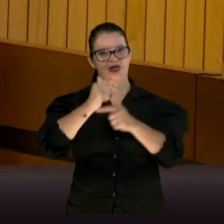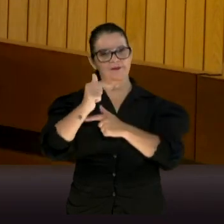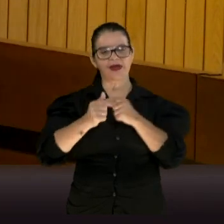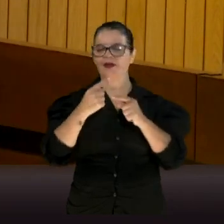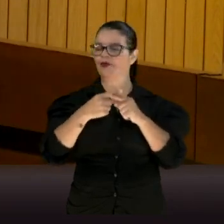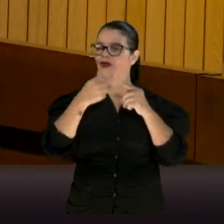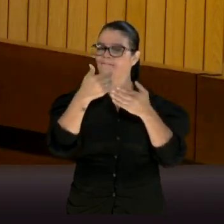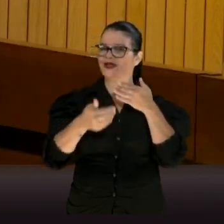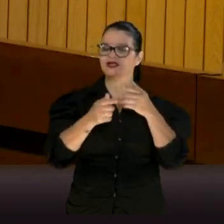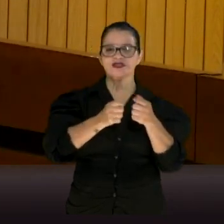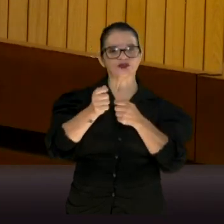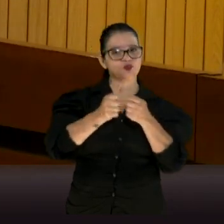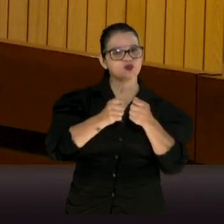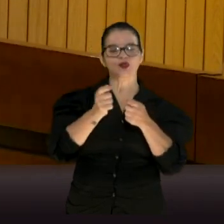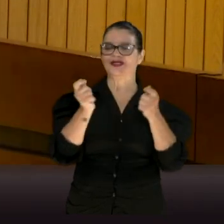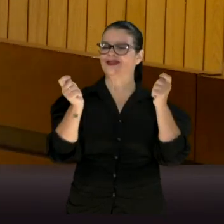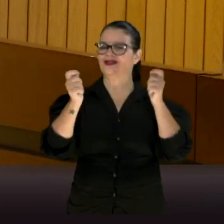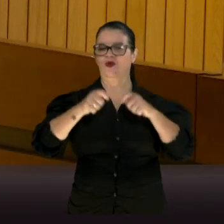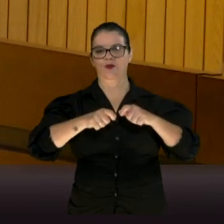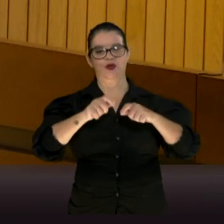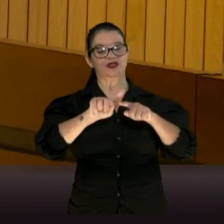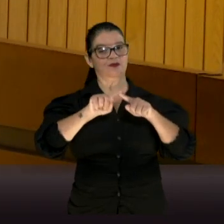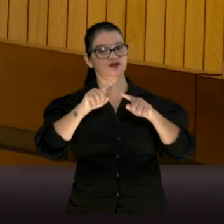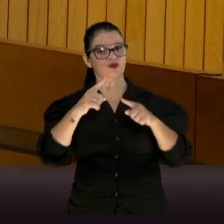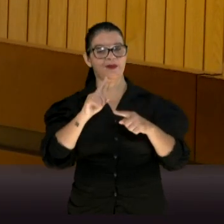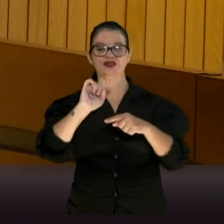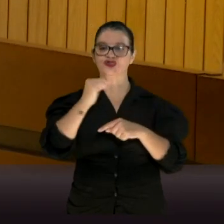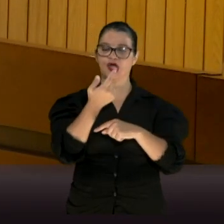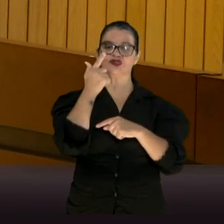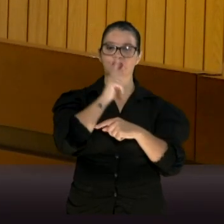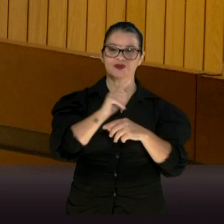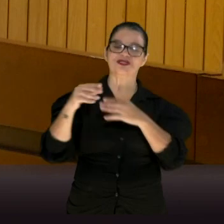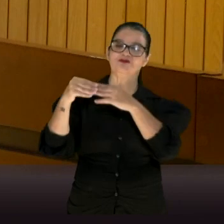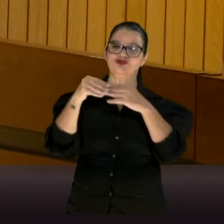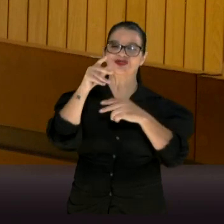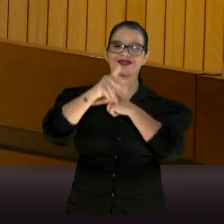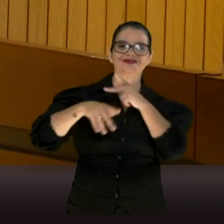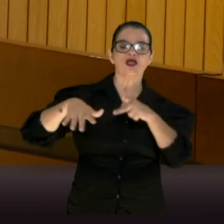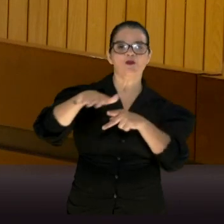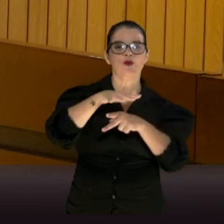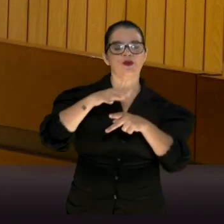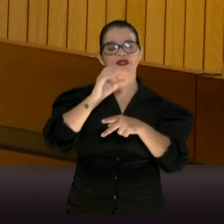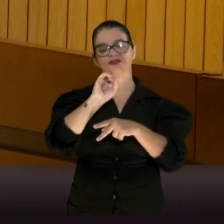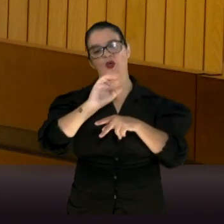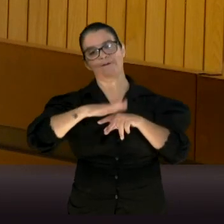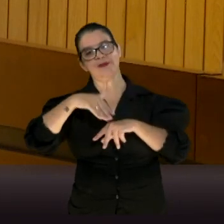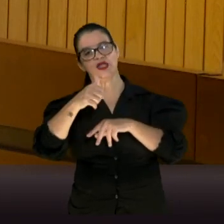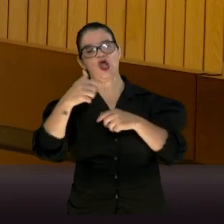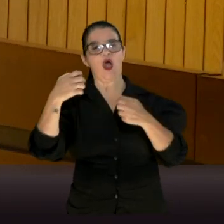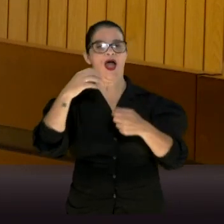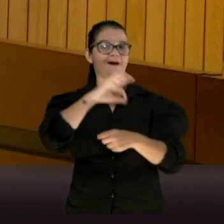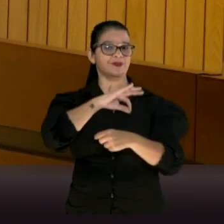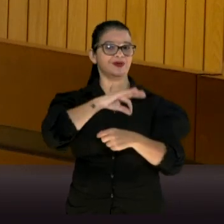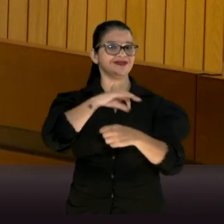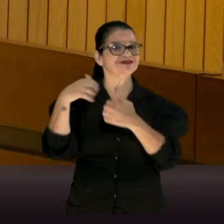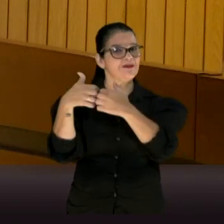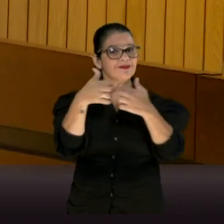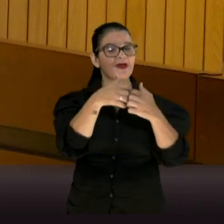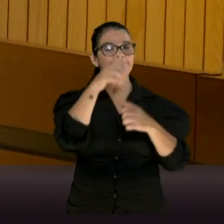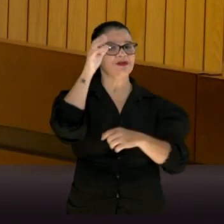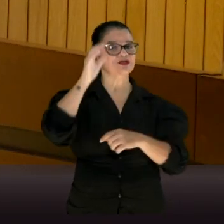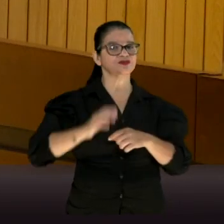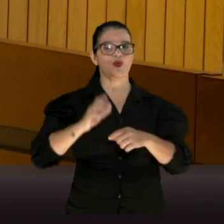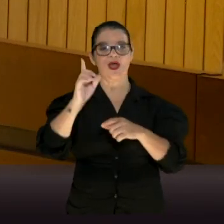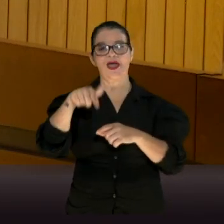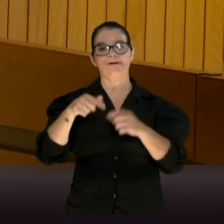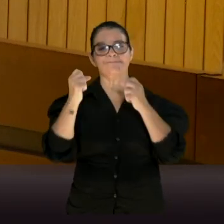o controle disso, mas nós conseguimos trazer a população, ou melhor, a polícia, para perto do cidadão. É